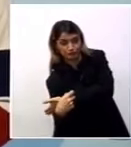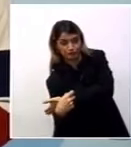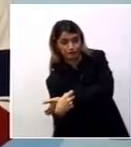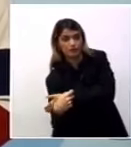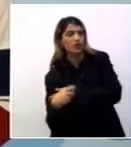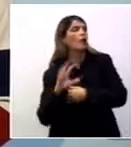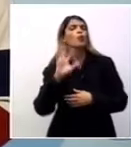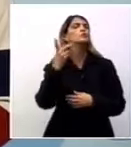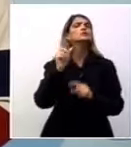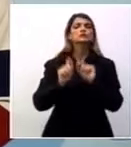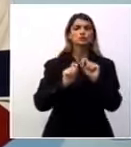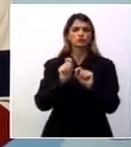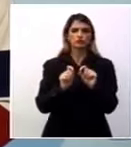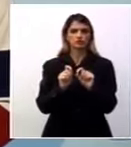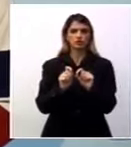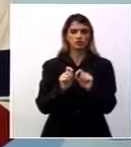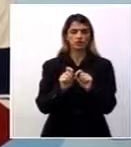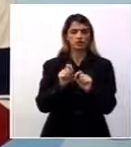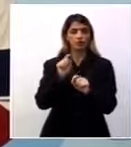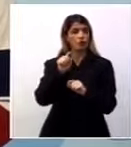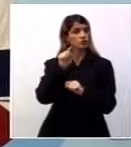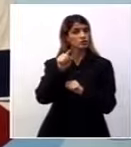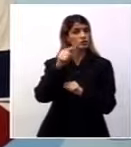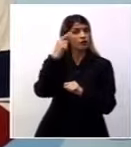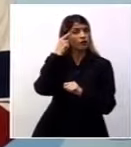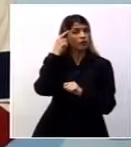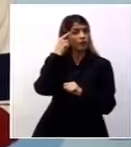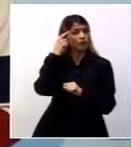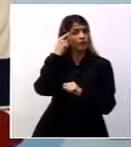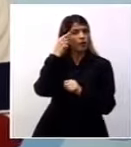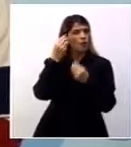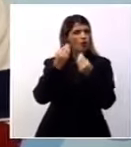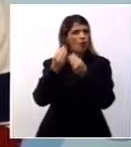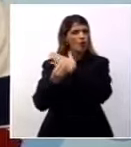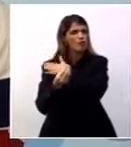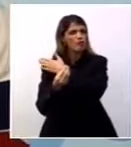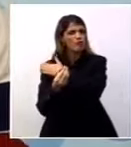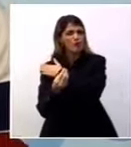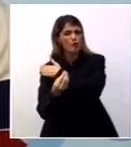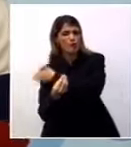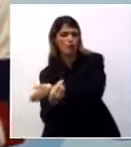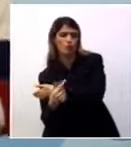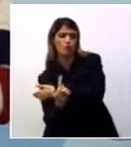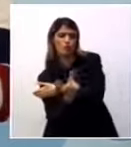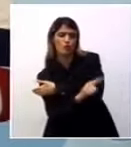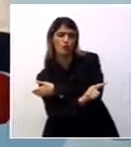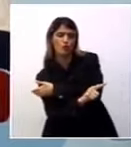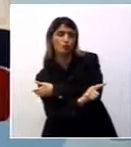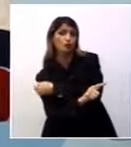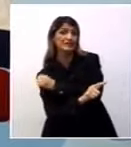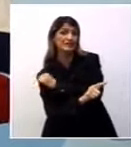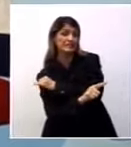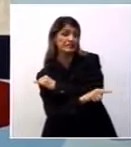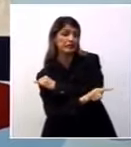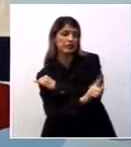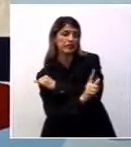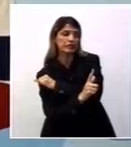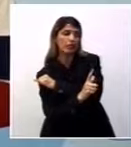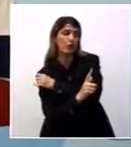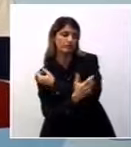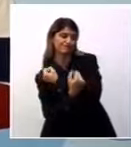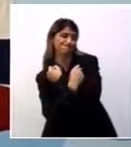acontecer? Você vai ter que pensar como eu vou encostar o ombro do meu amigo no solo sem que ele encoste o